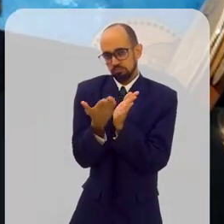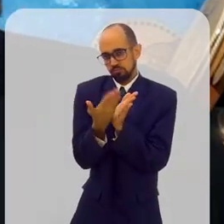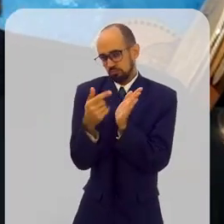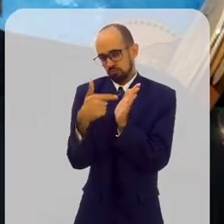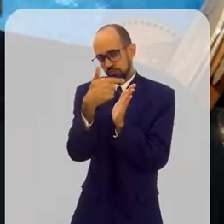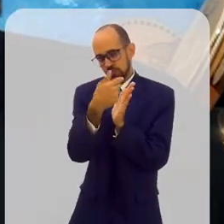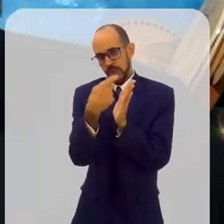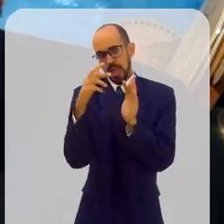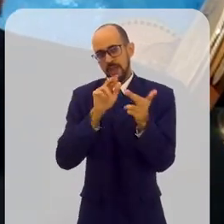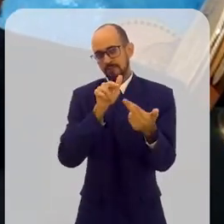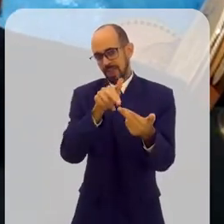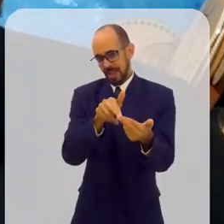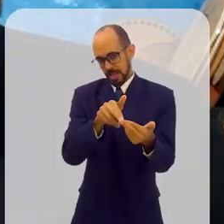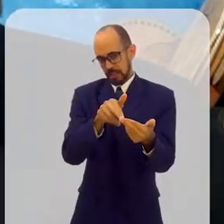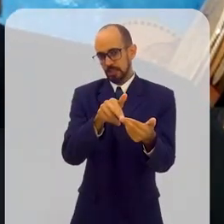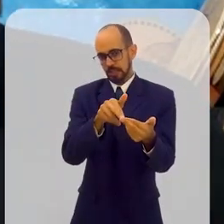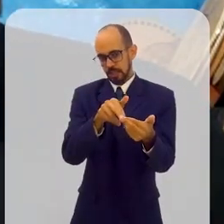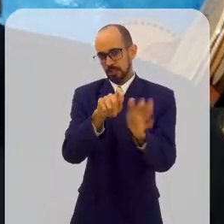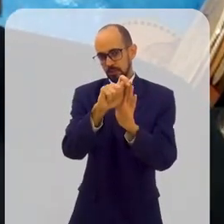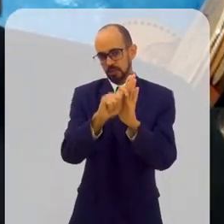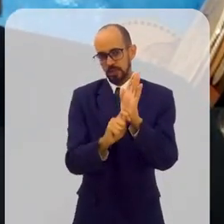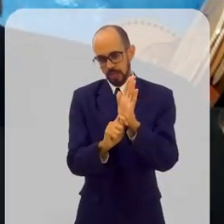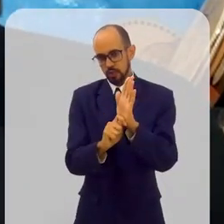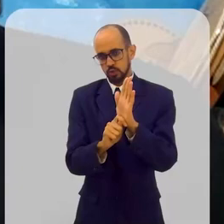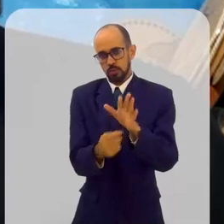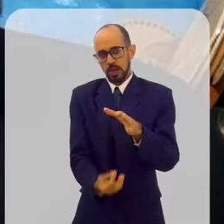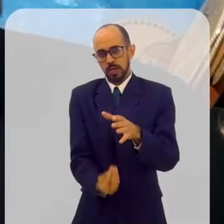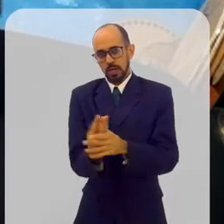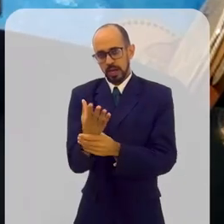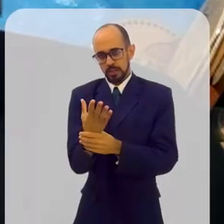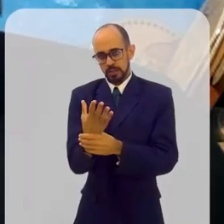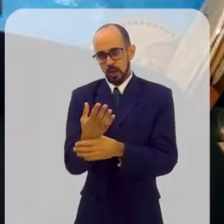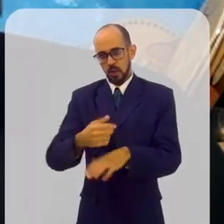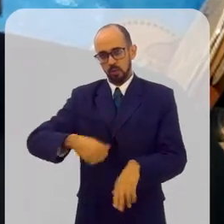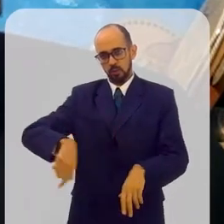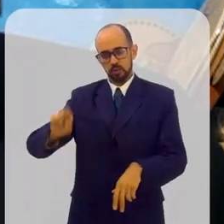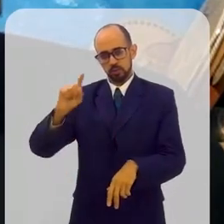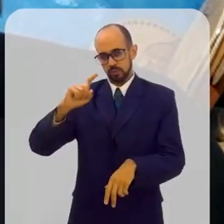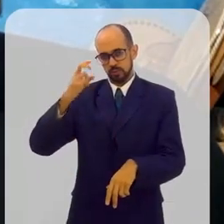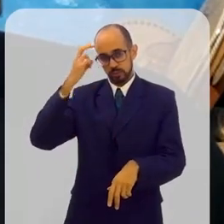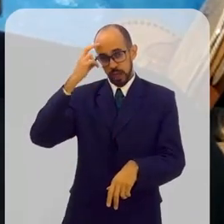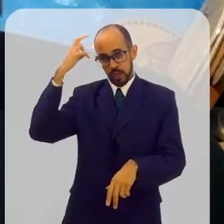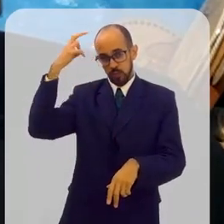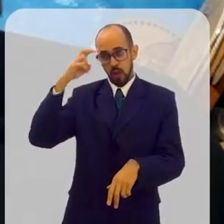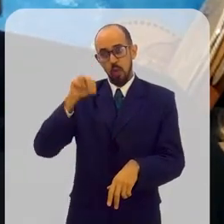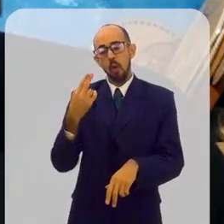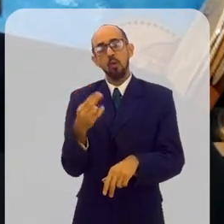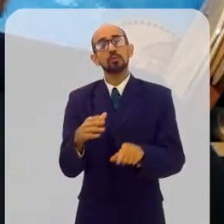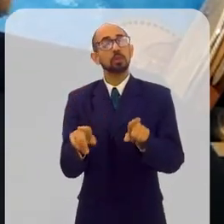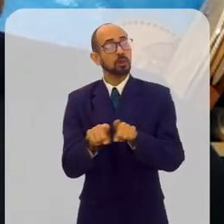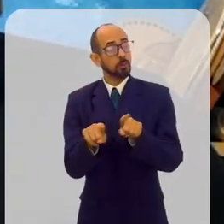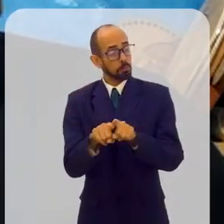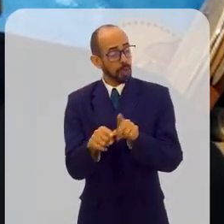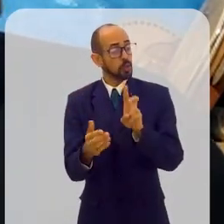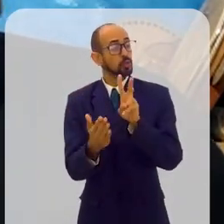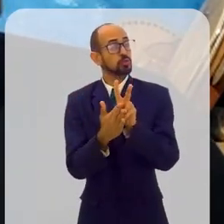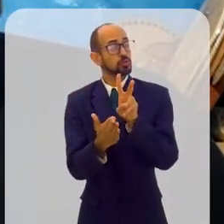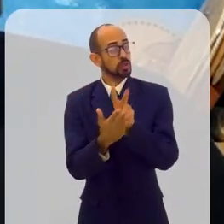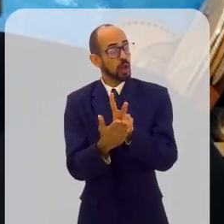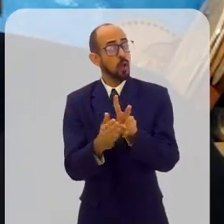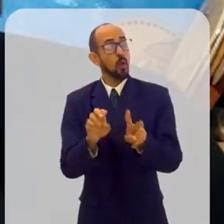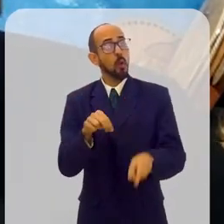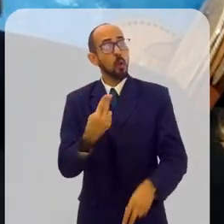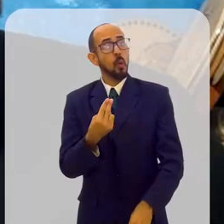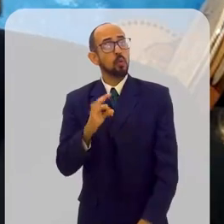ou na própria produção desses cursos intelectuais pretos onde eles estão bebendo, ou indígenas,